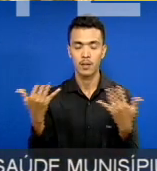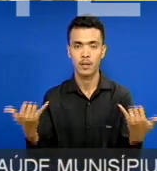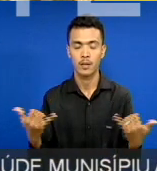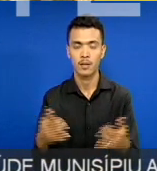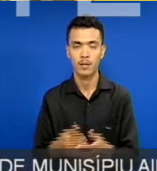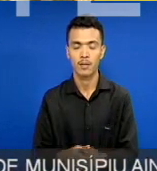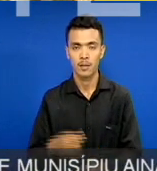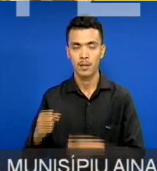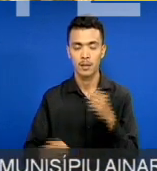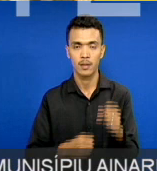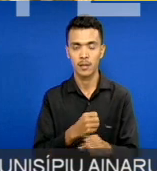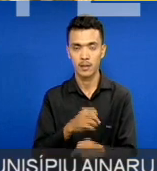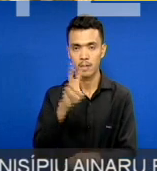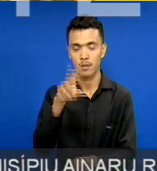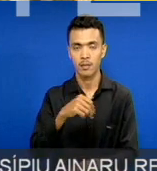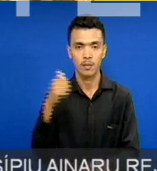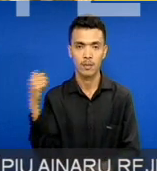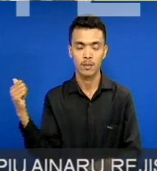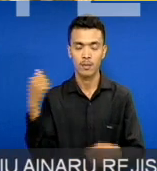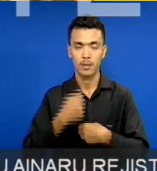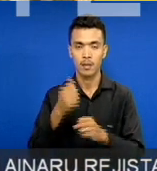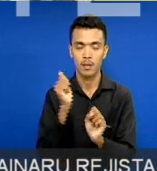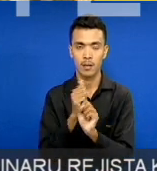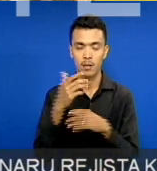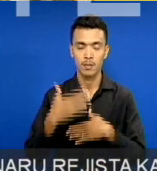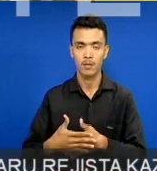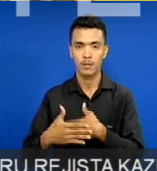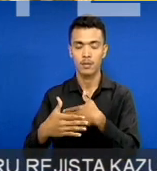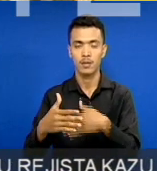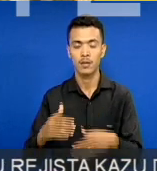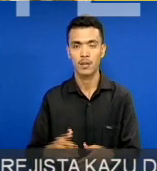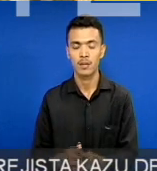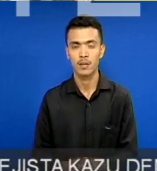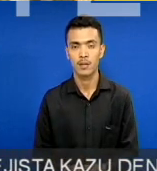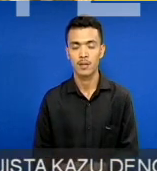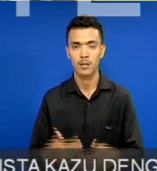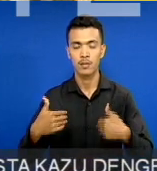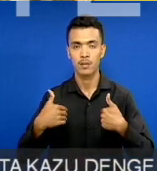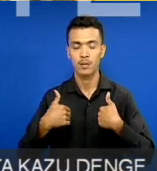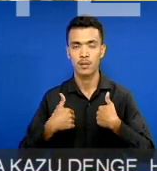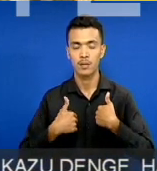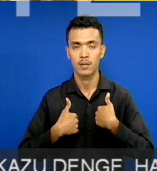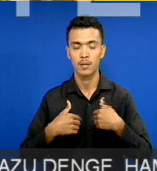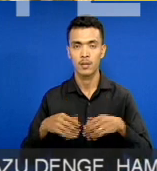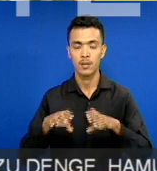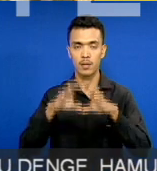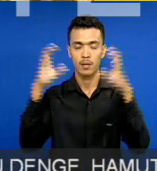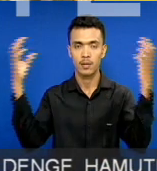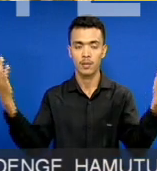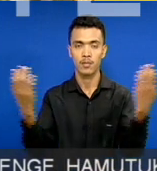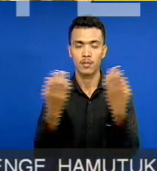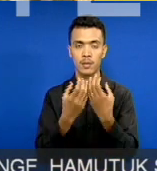ba hahu halo proses ser ne iha proses aprovisionamento la iha komisaron nasional